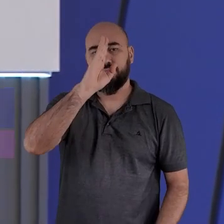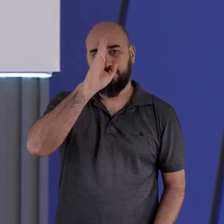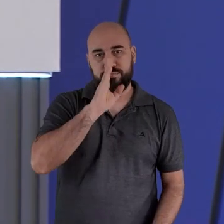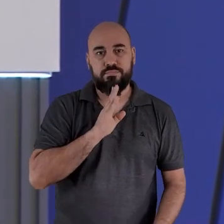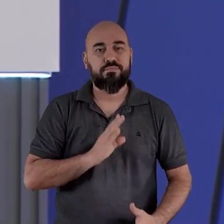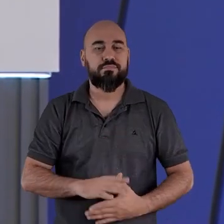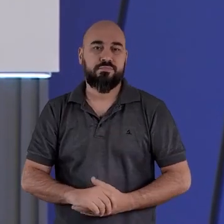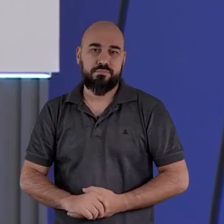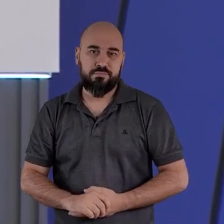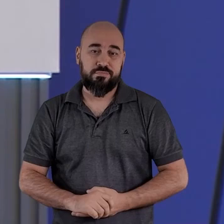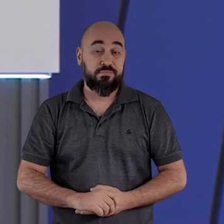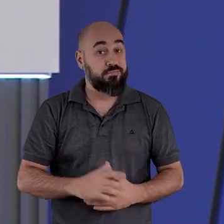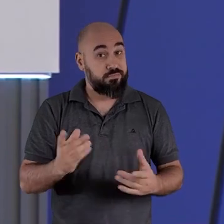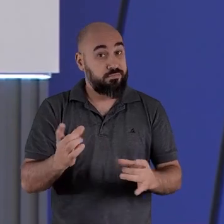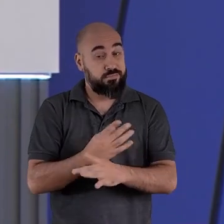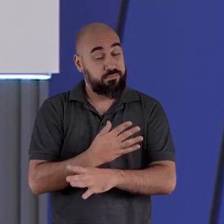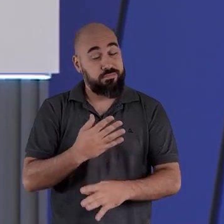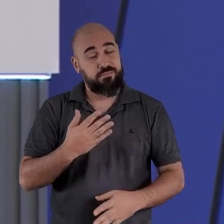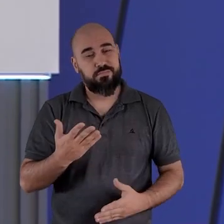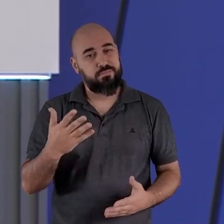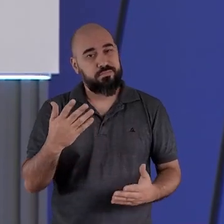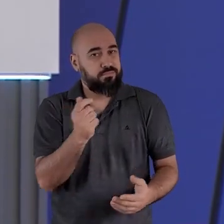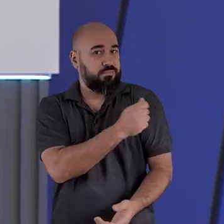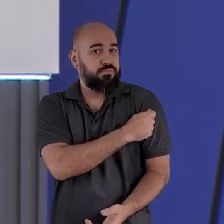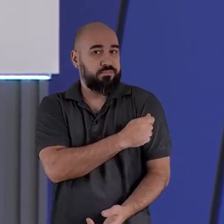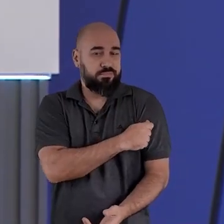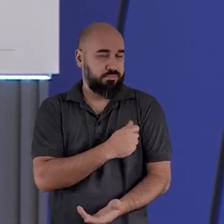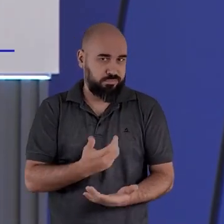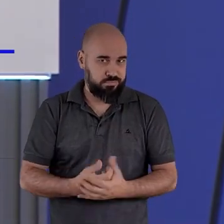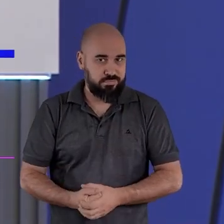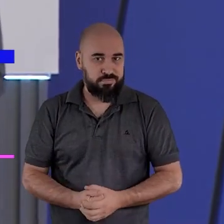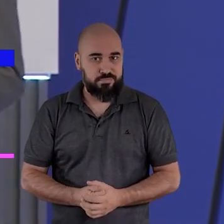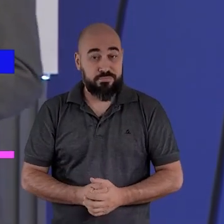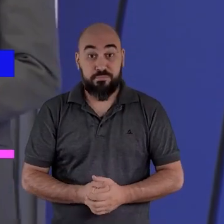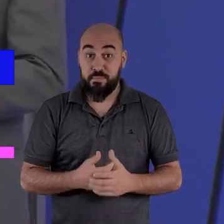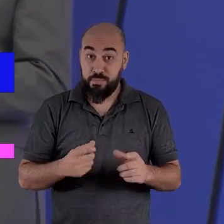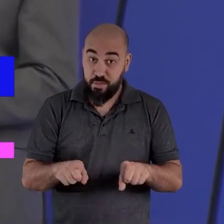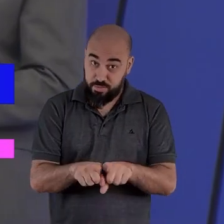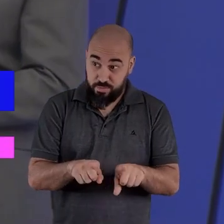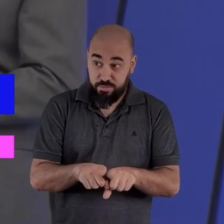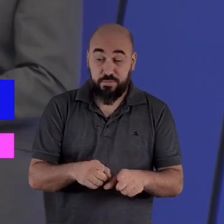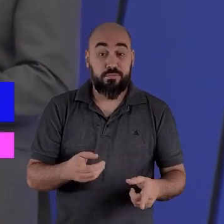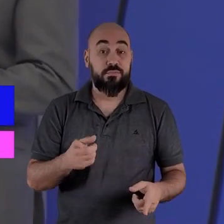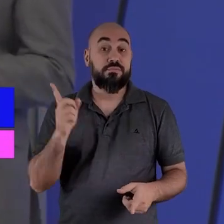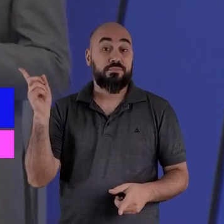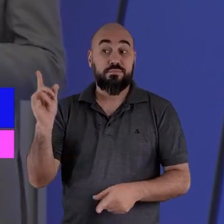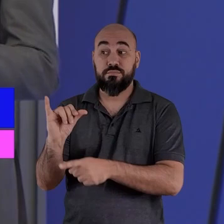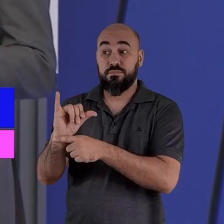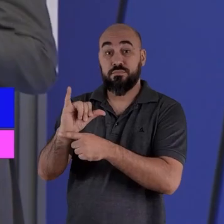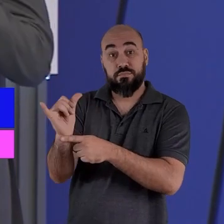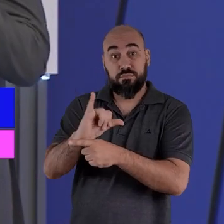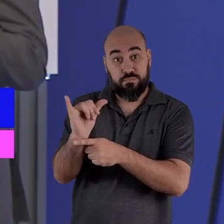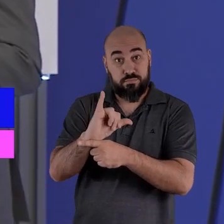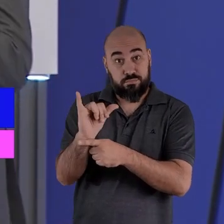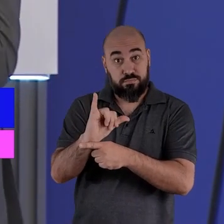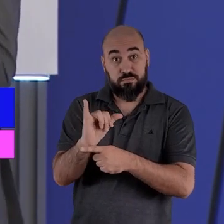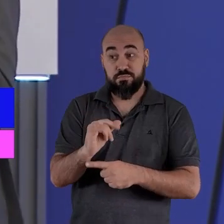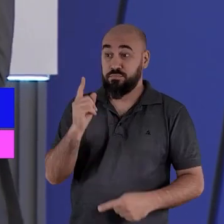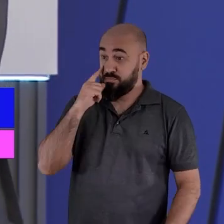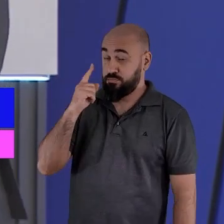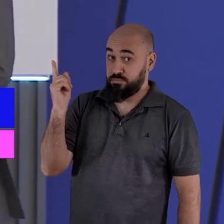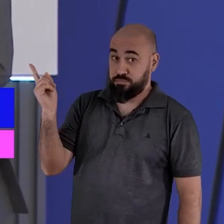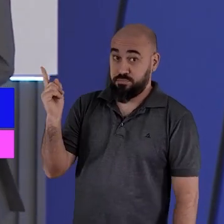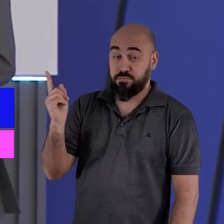disso. Quero também lhe convidar para ir no nosso canal lá no YouTube. O canal é a Arena